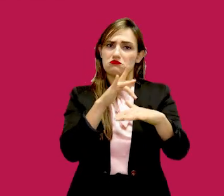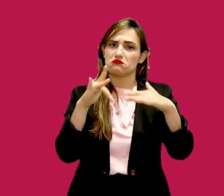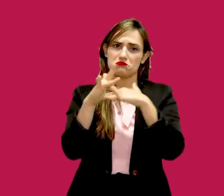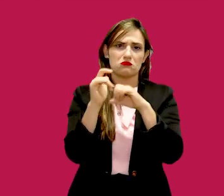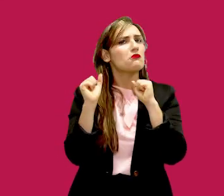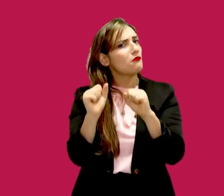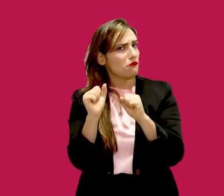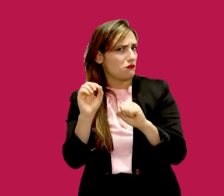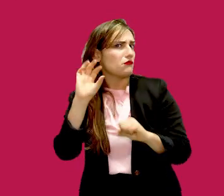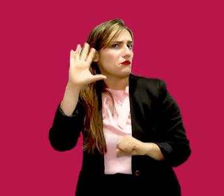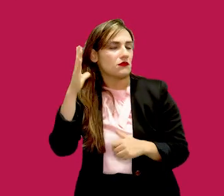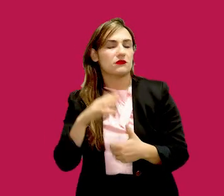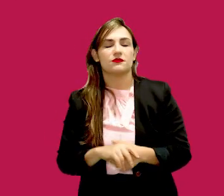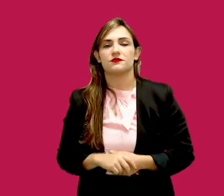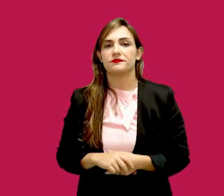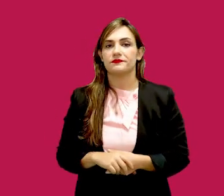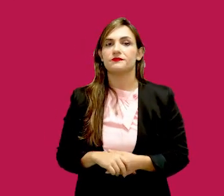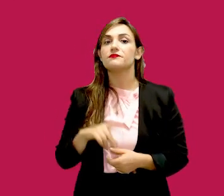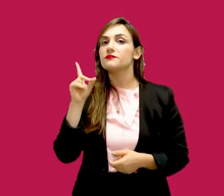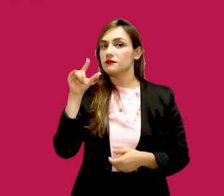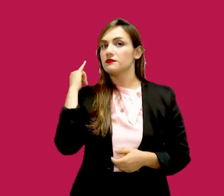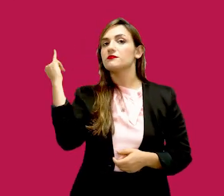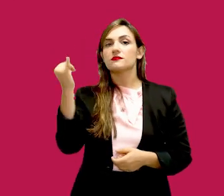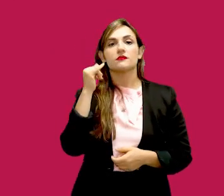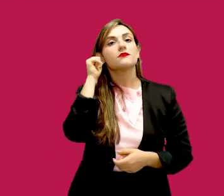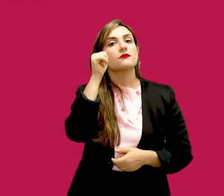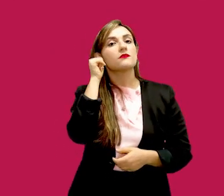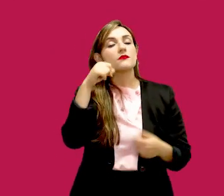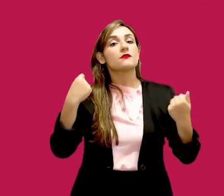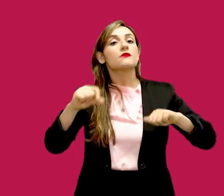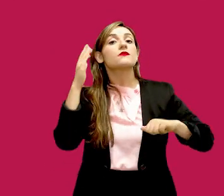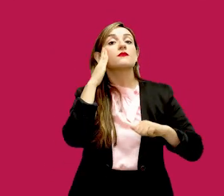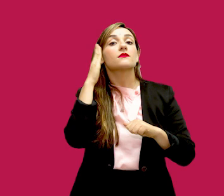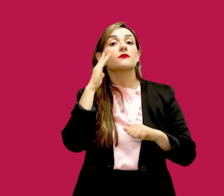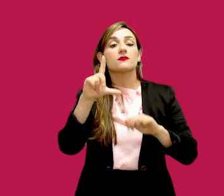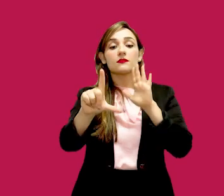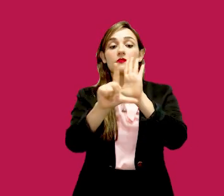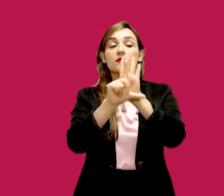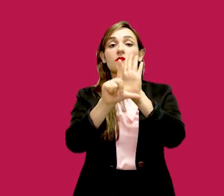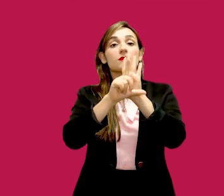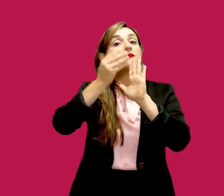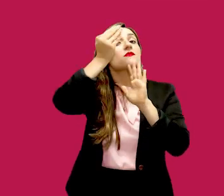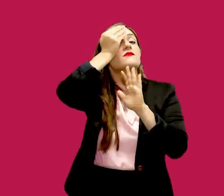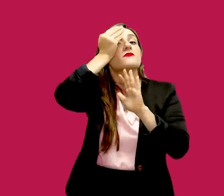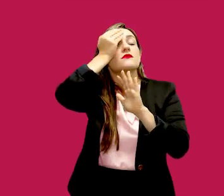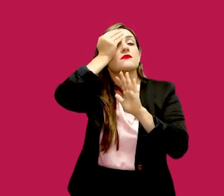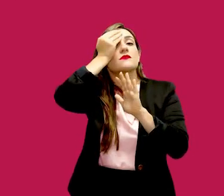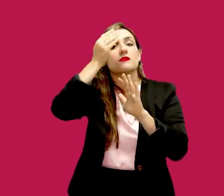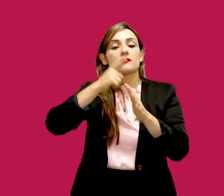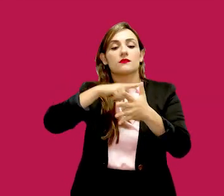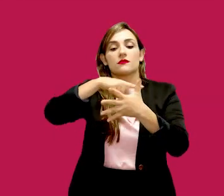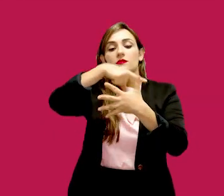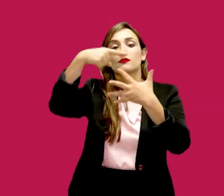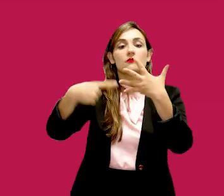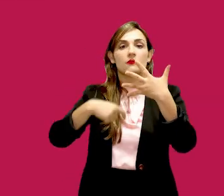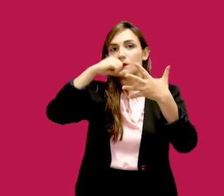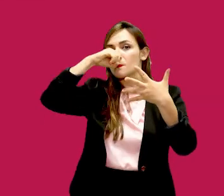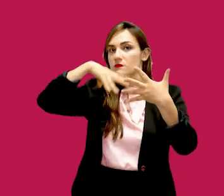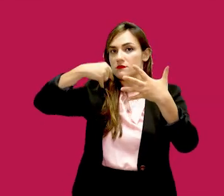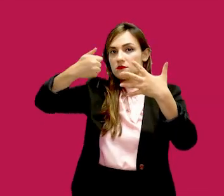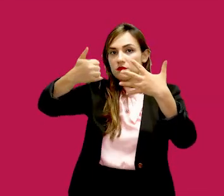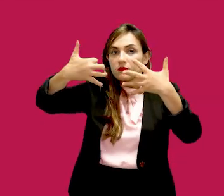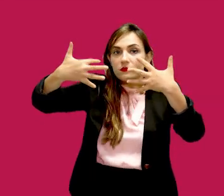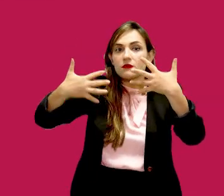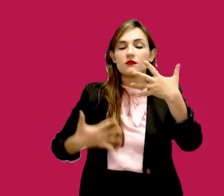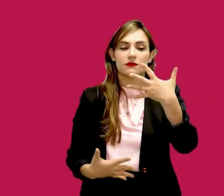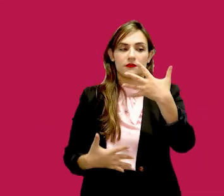muito importante que a mulher entenda que dentro da Lei Maria da Penha existem 5 tipos de violência, né? Então, a violência